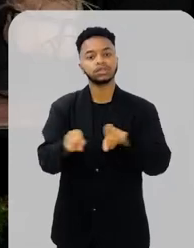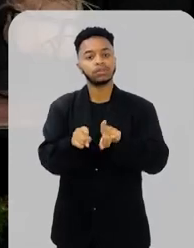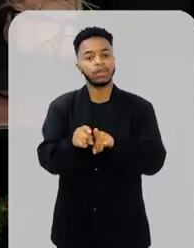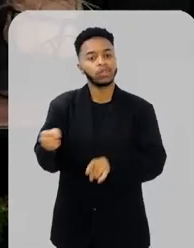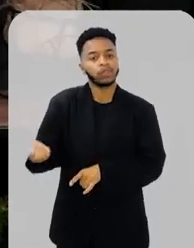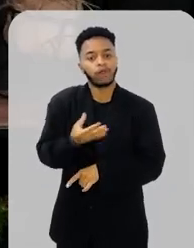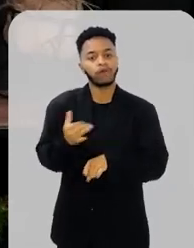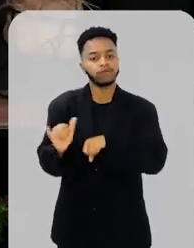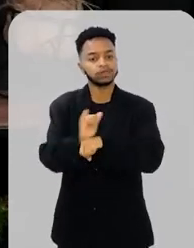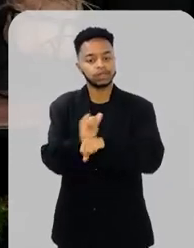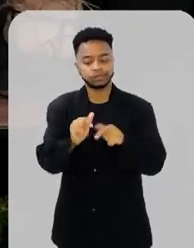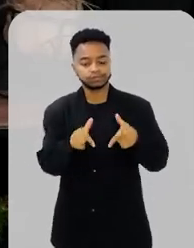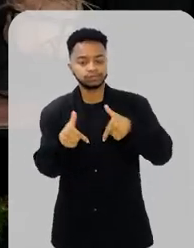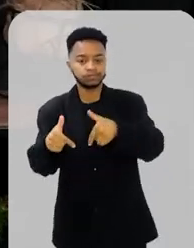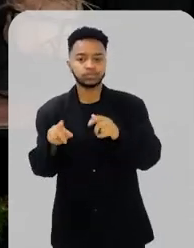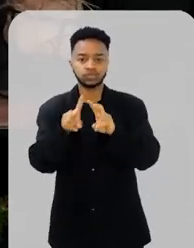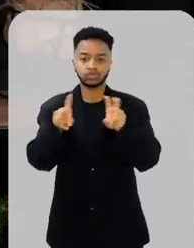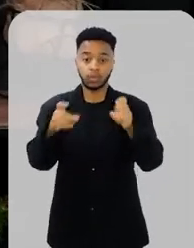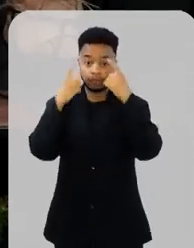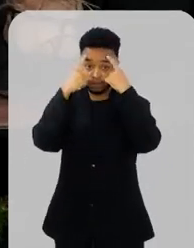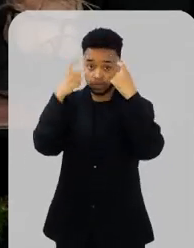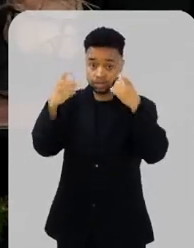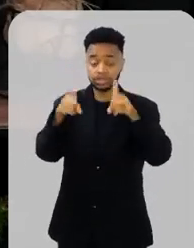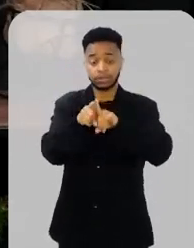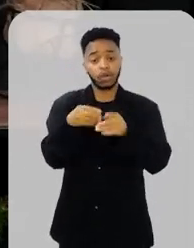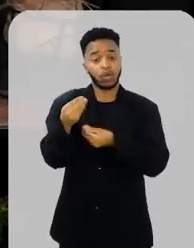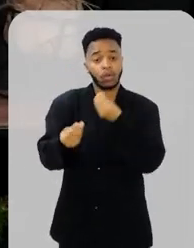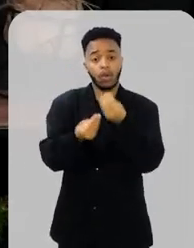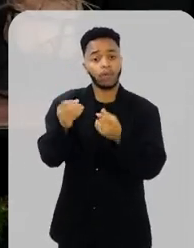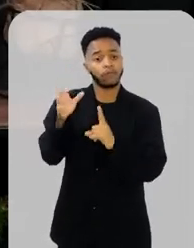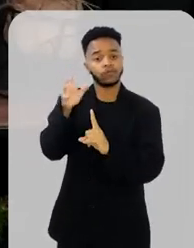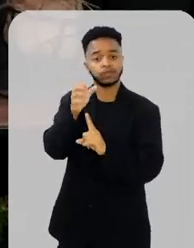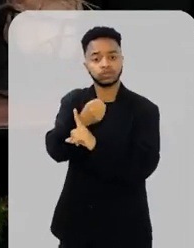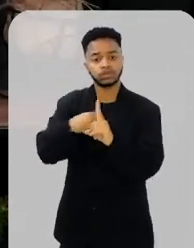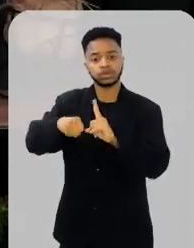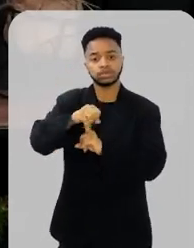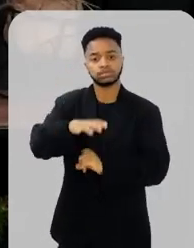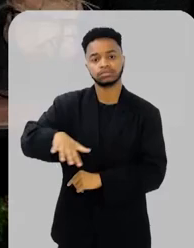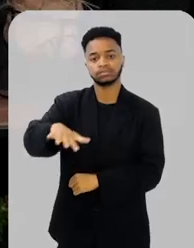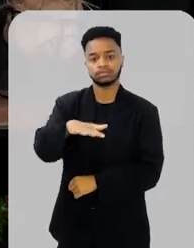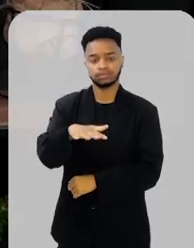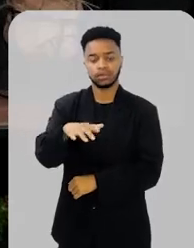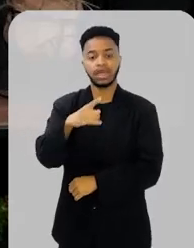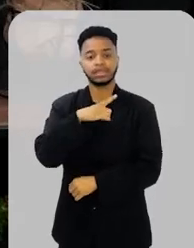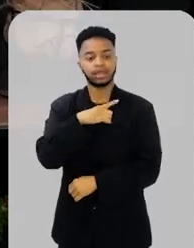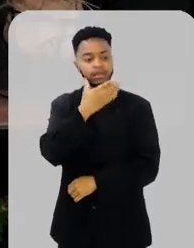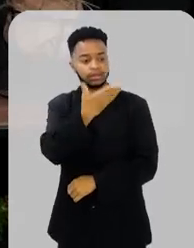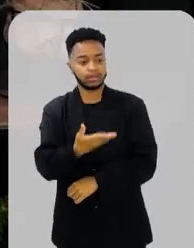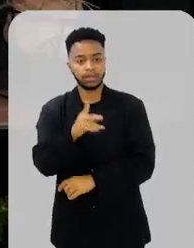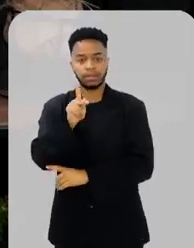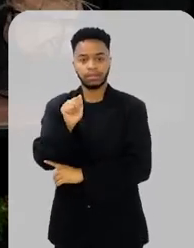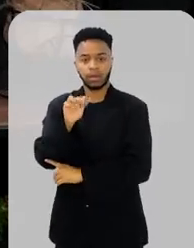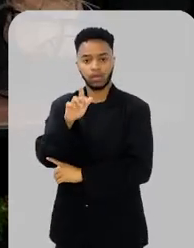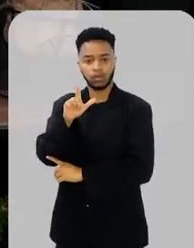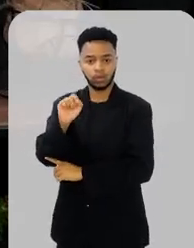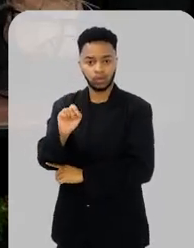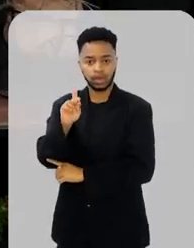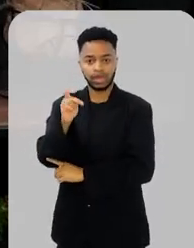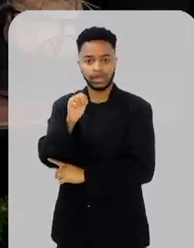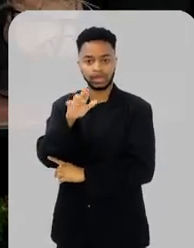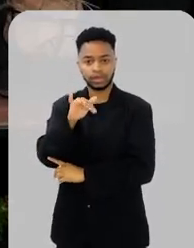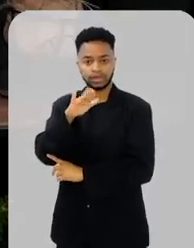uma nova abordagem a respeito da violência, do que isso traz para a sociedade como um todo. Eu tenho aqui o Paulo Henrique Lima,